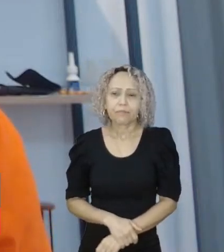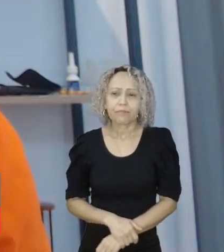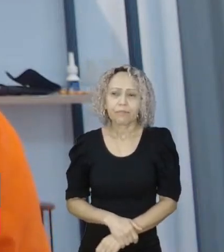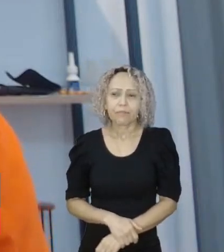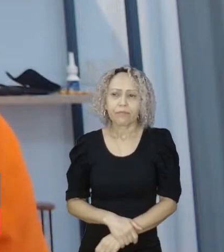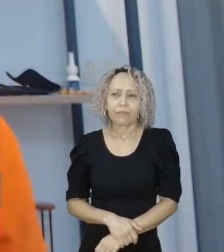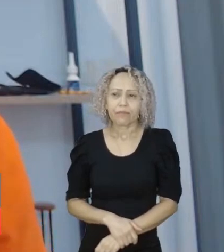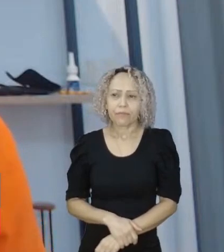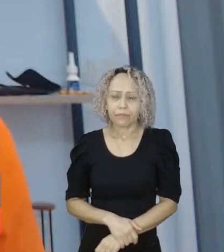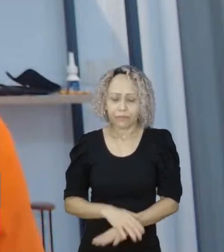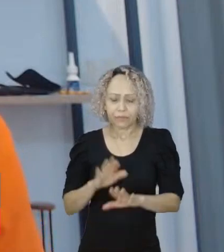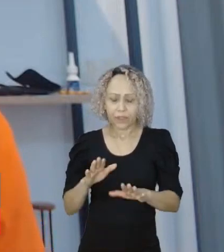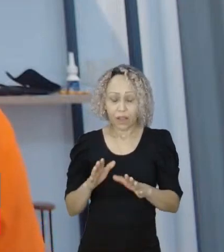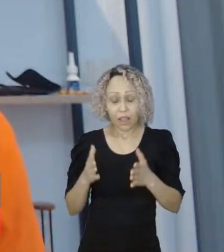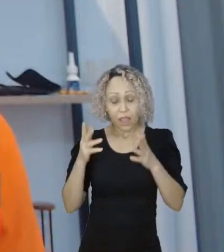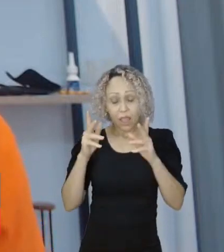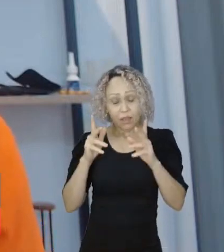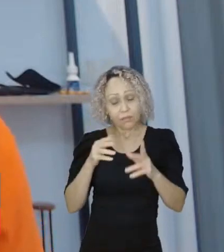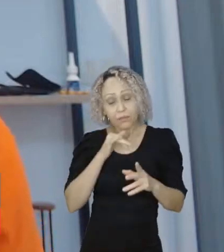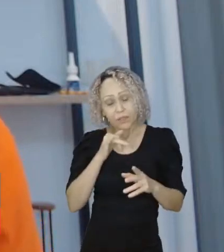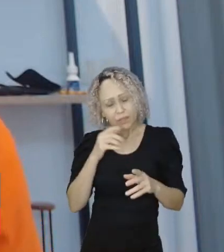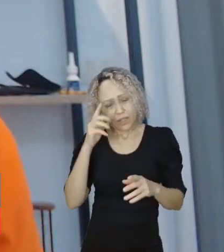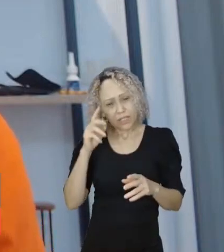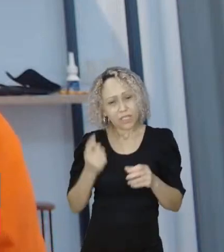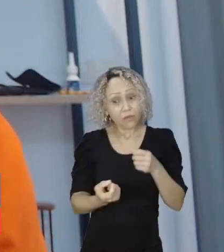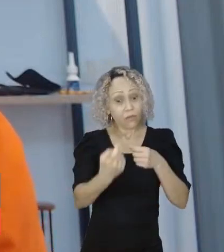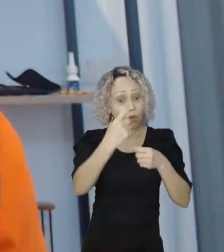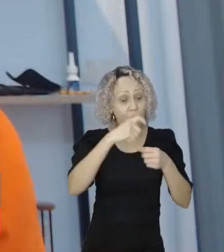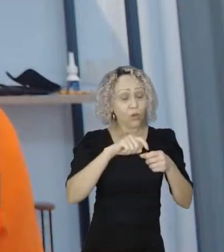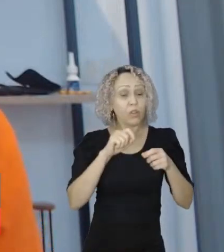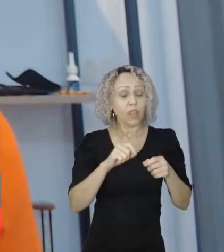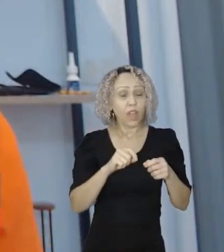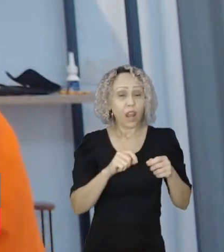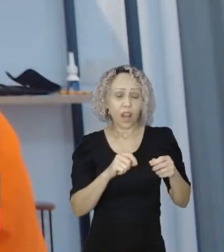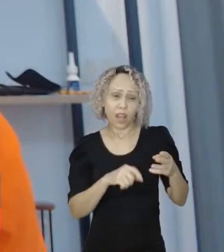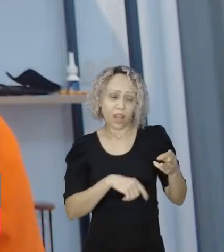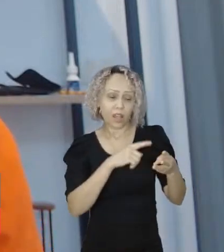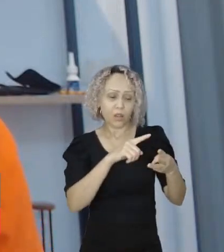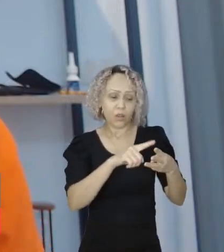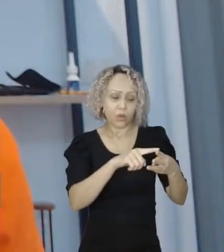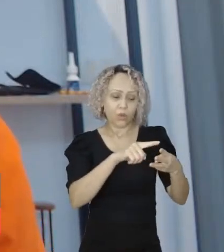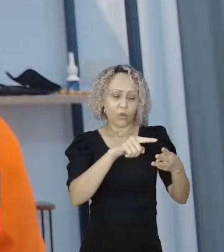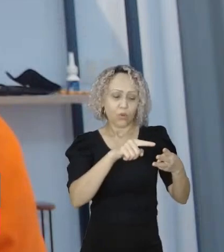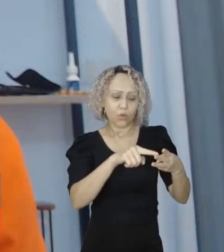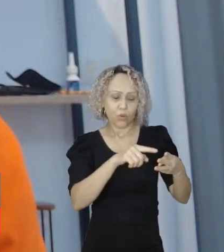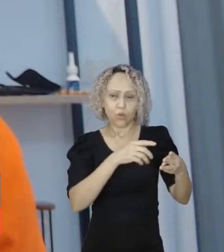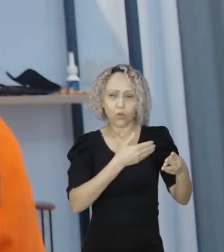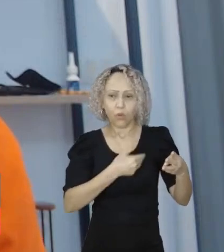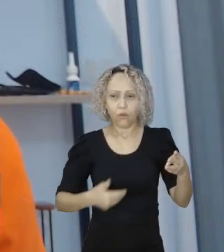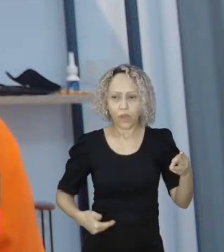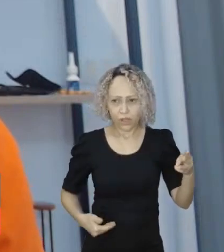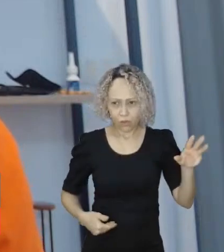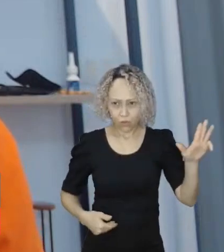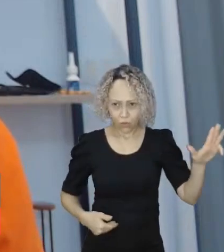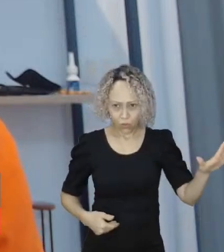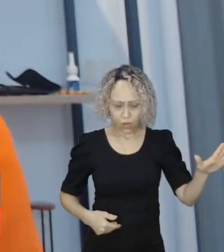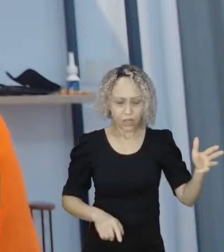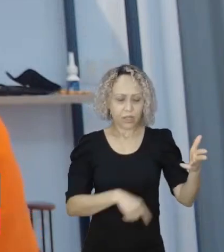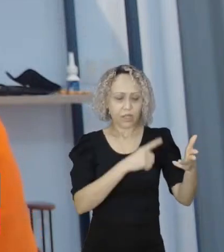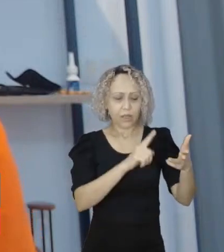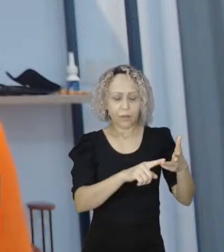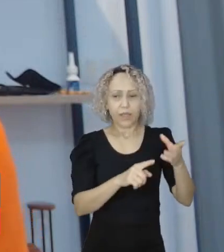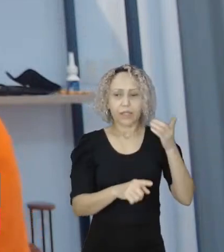presidenta Dilma Rousseff. Importante destacar, Amanda, que as críticas que estão sendo feitas, elas são